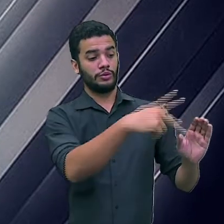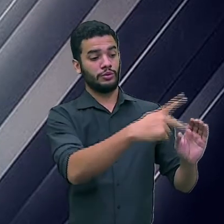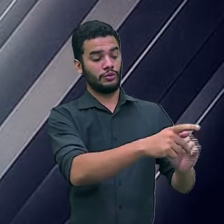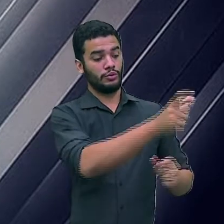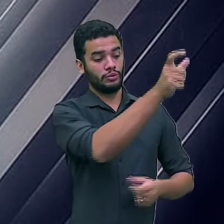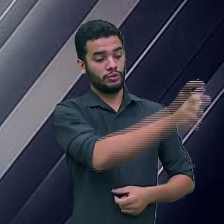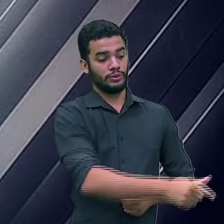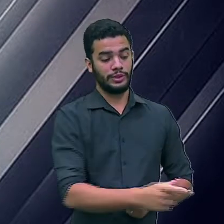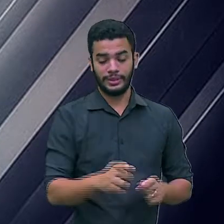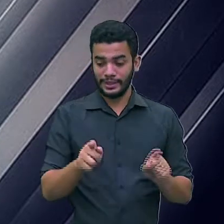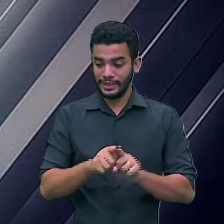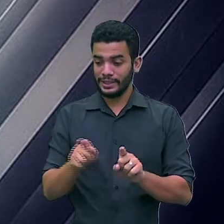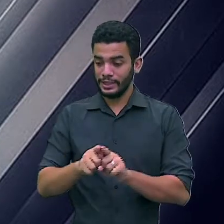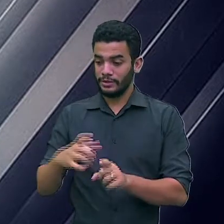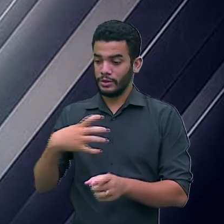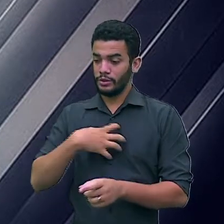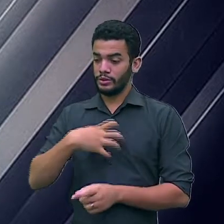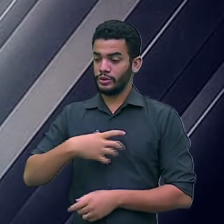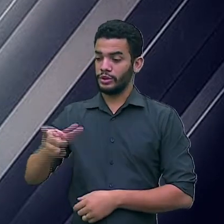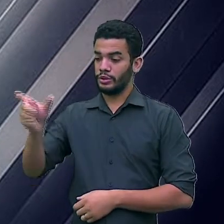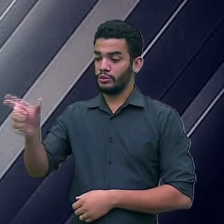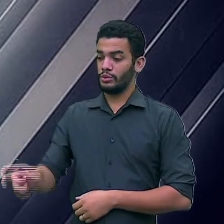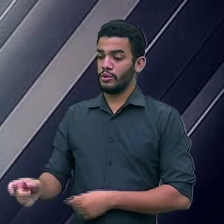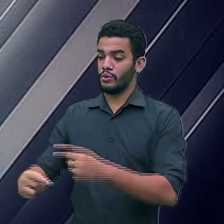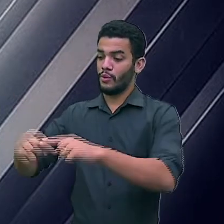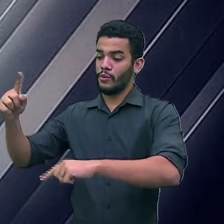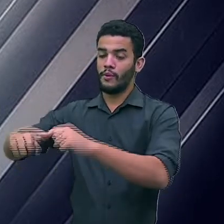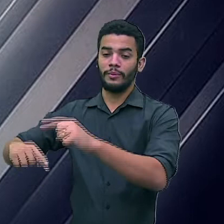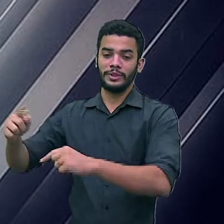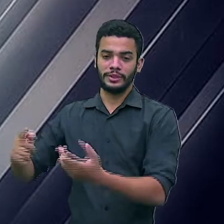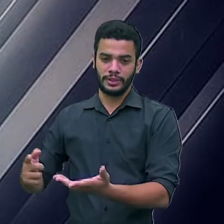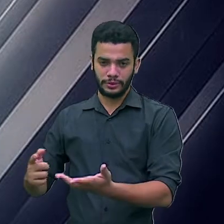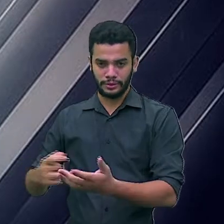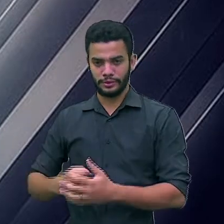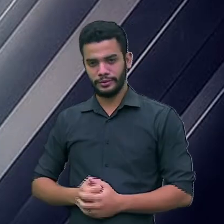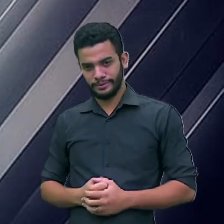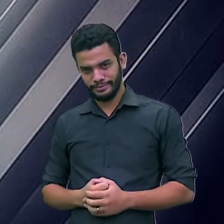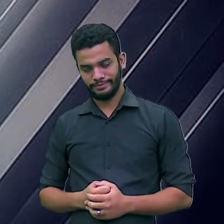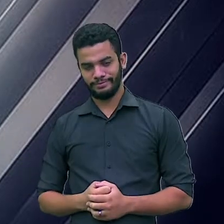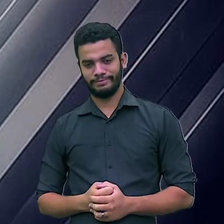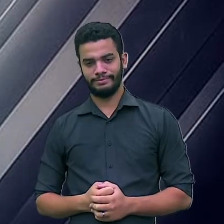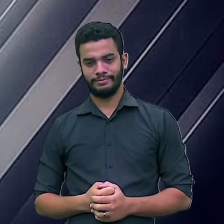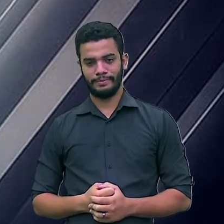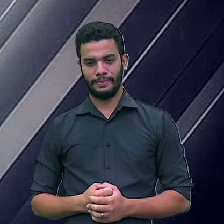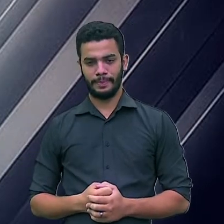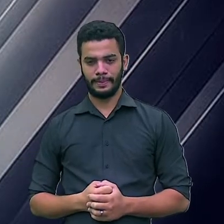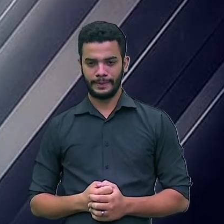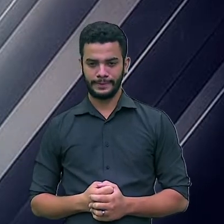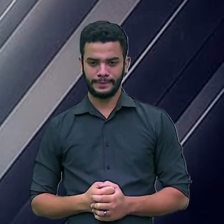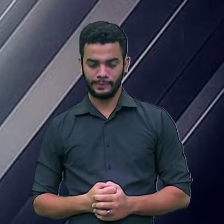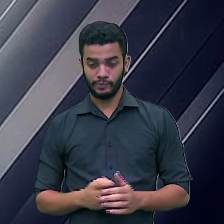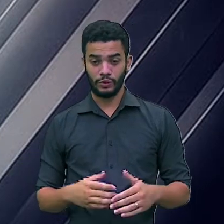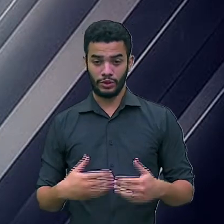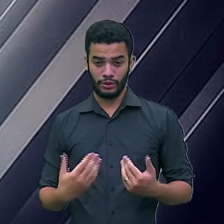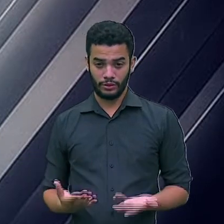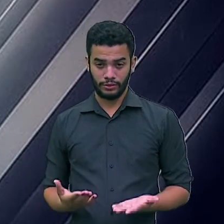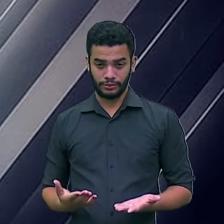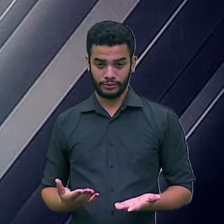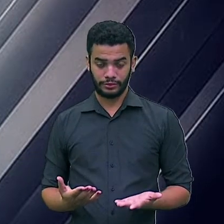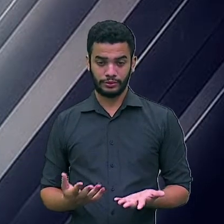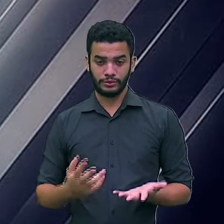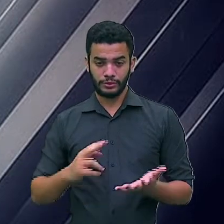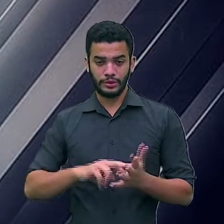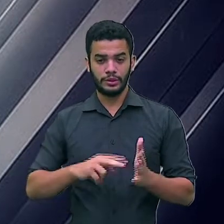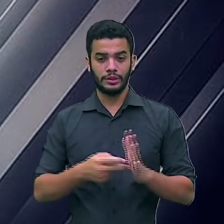esse complemento, não é mesmo? O predicativo do sujeito, juntamente com o predicativo do objeto, eles fazem,